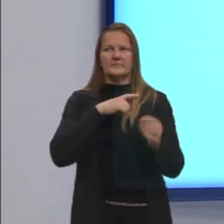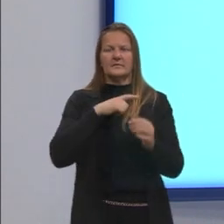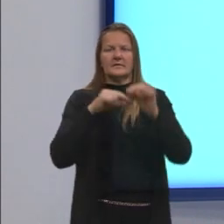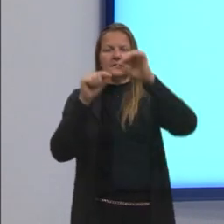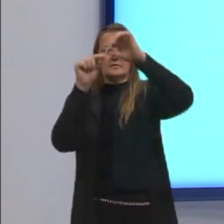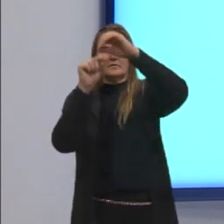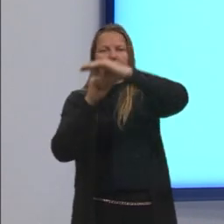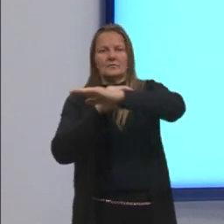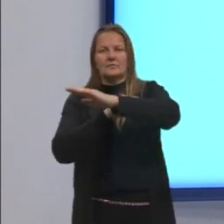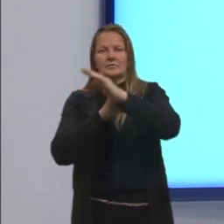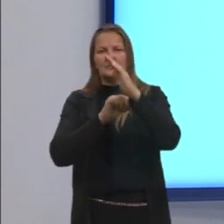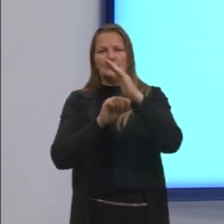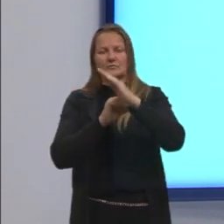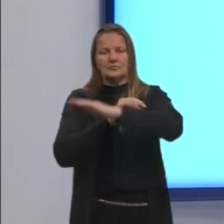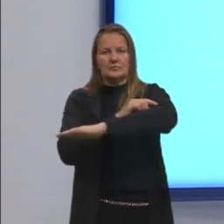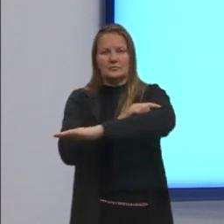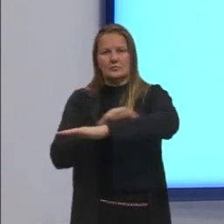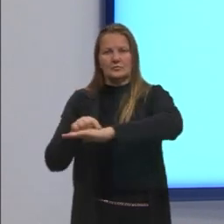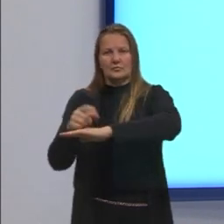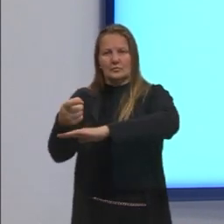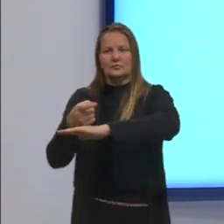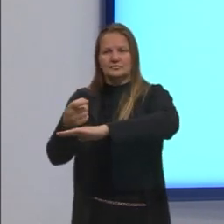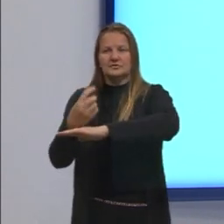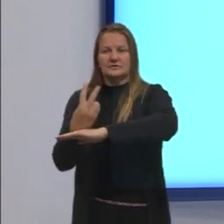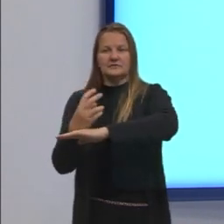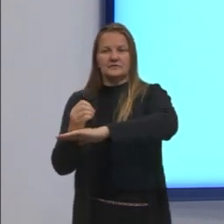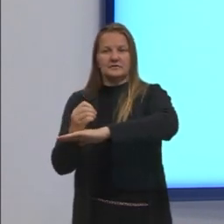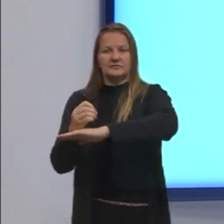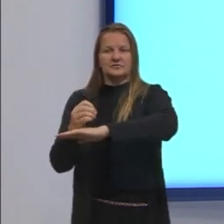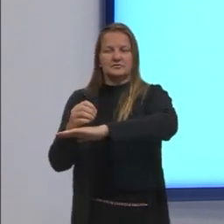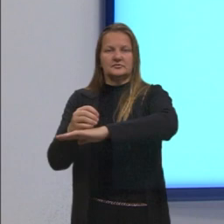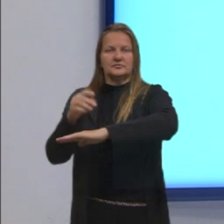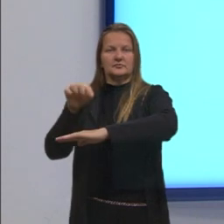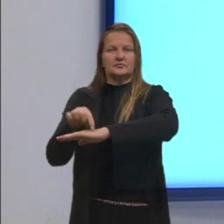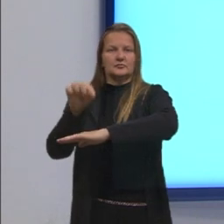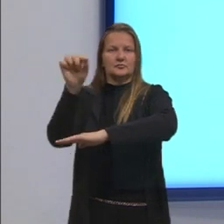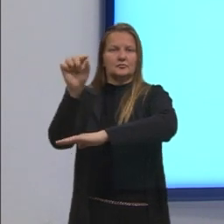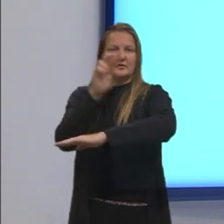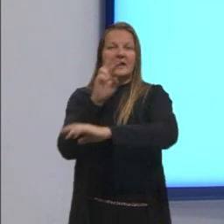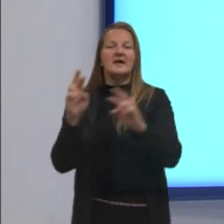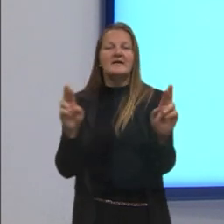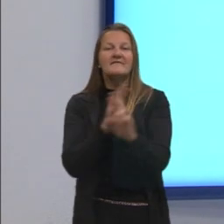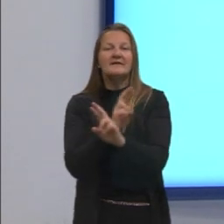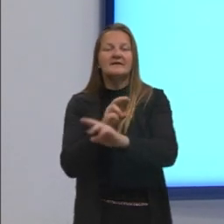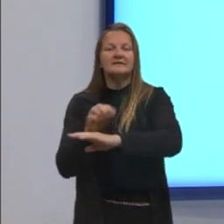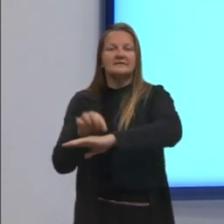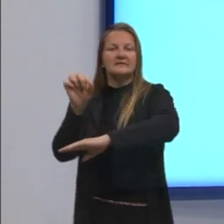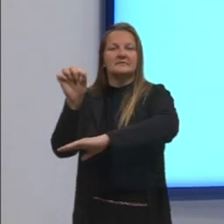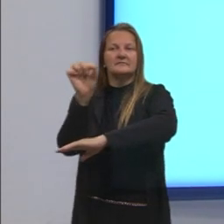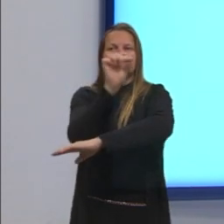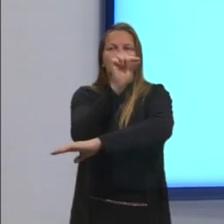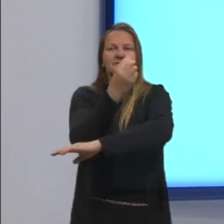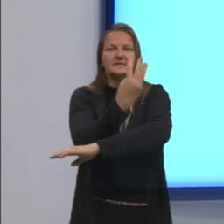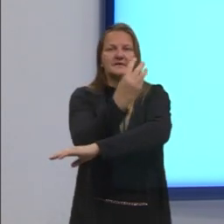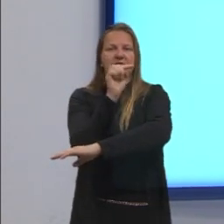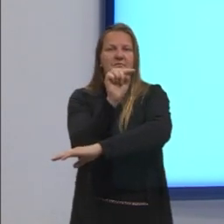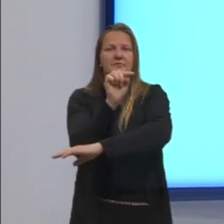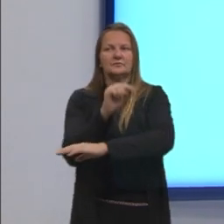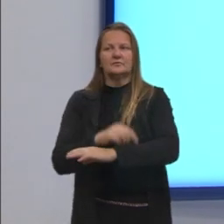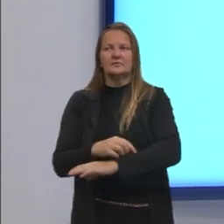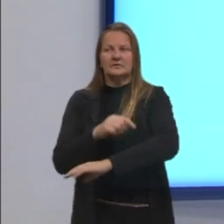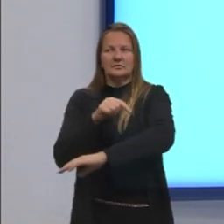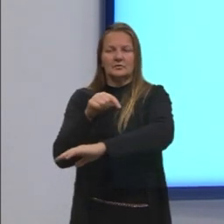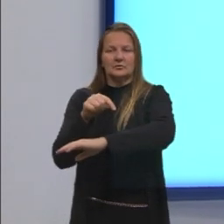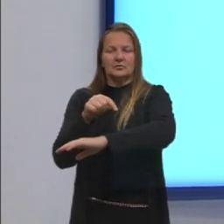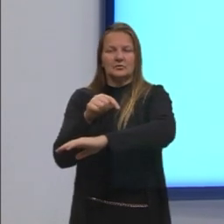o x né vale 20 o y Vale 3.000 e depois quando o x